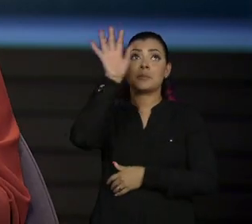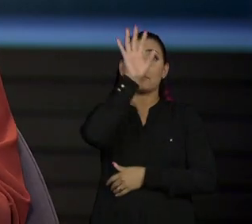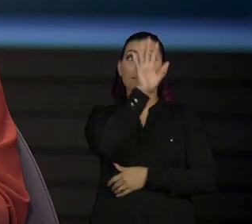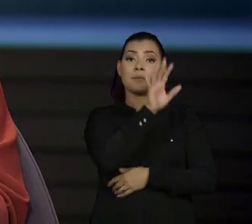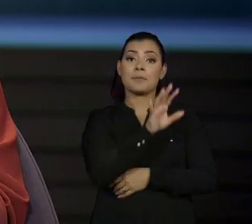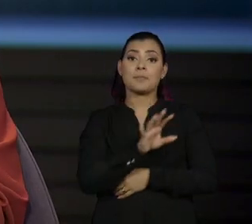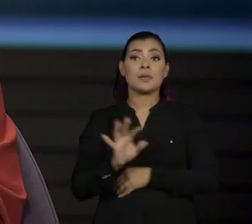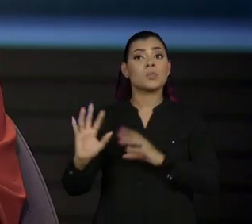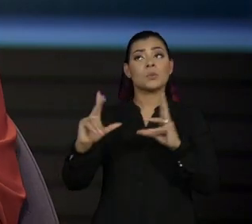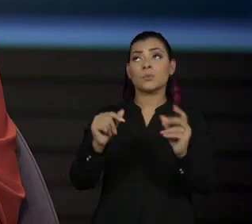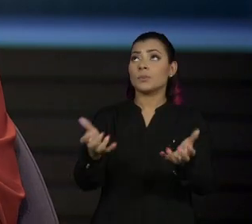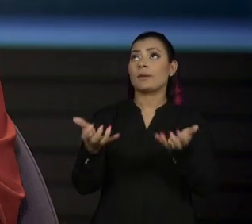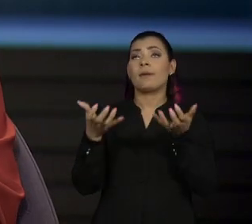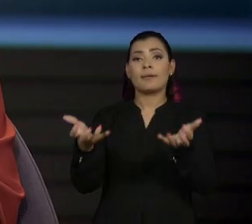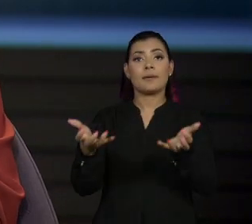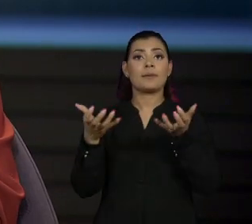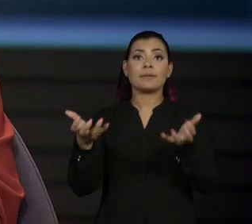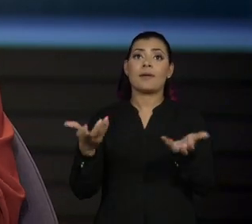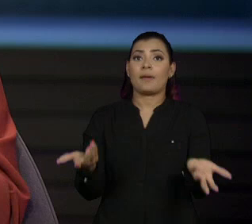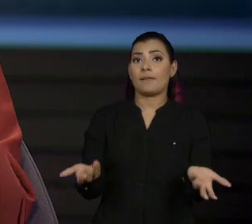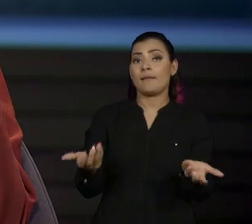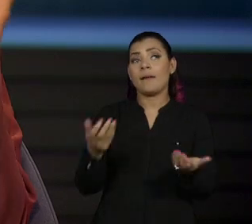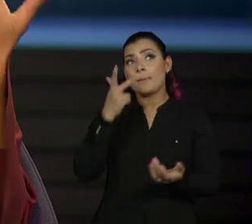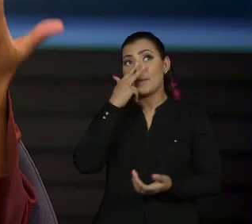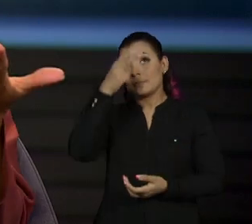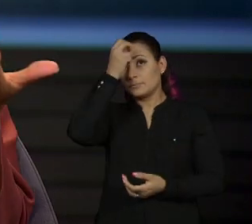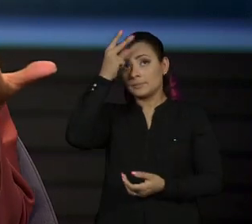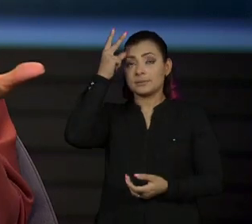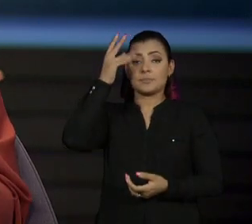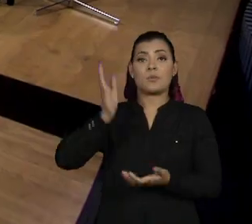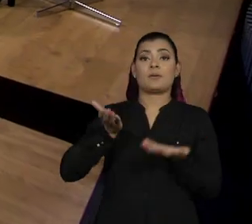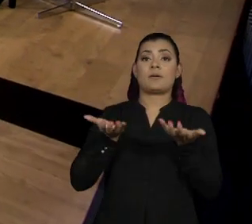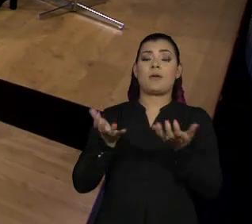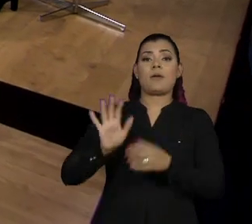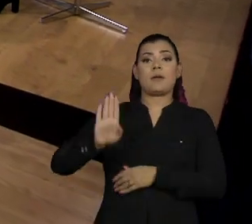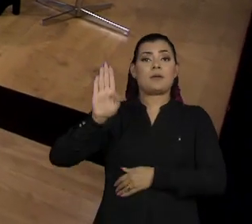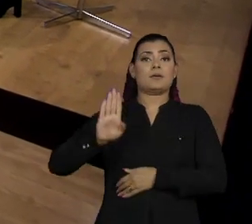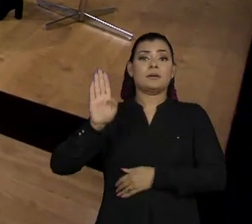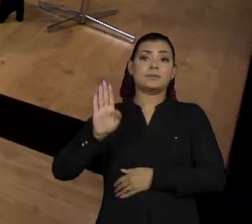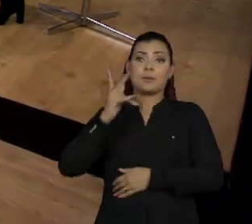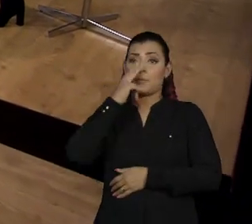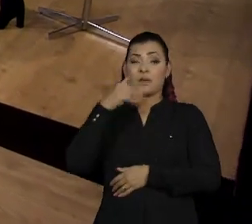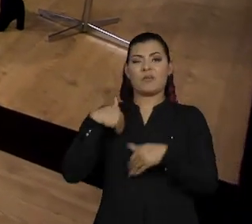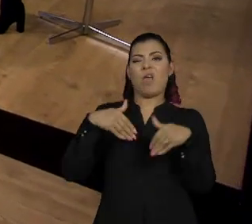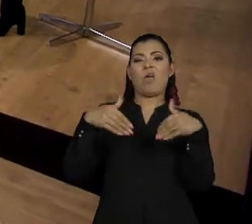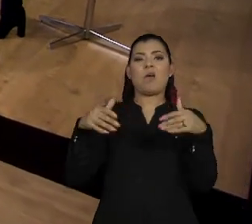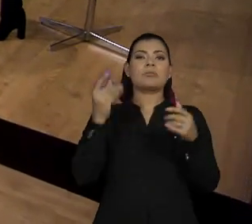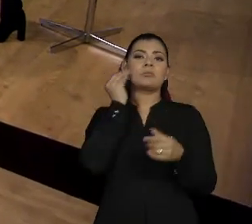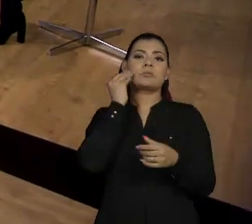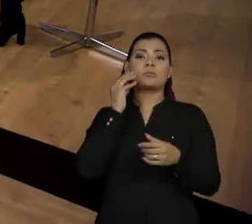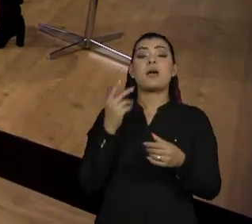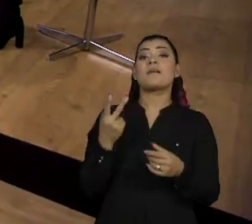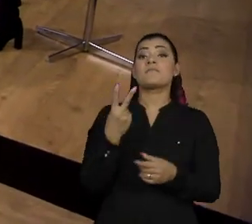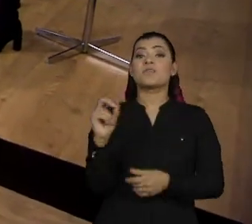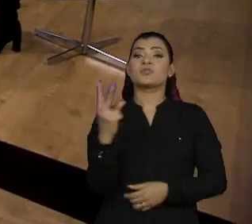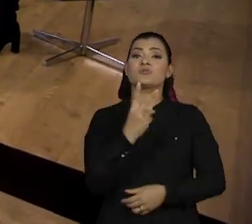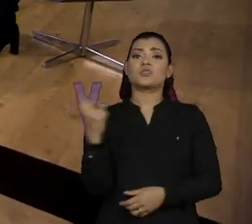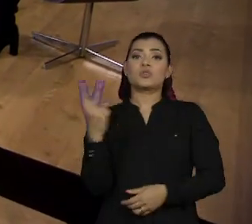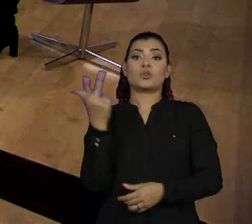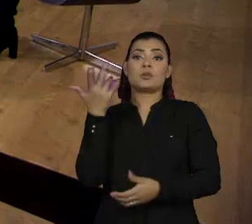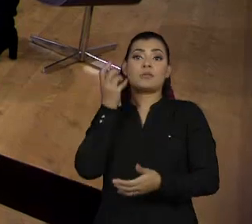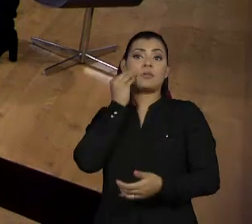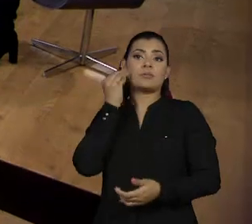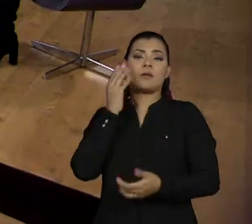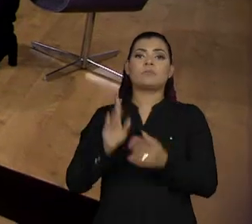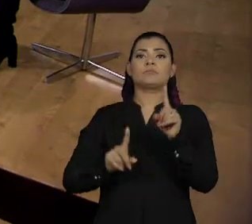lugares, achar que pode usar a eleição municipal como um passaporte para 2022 e com